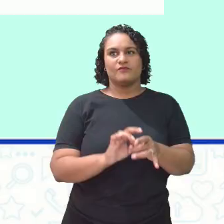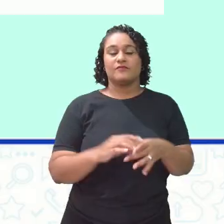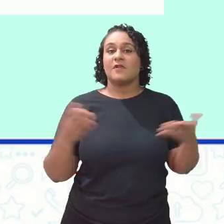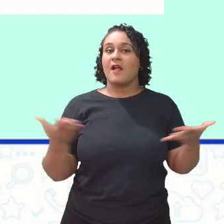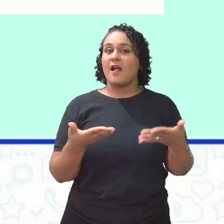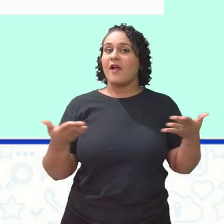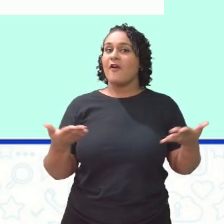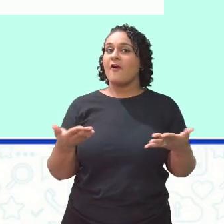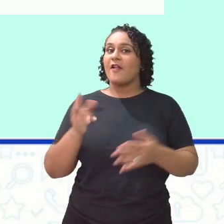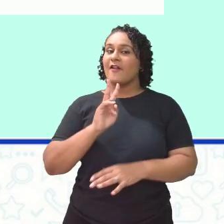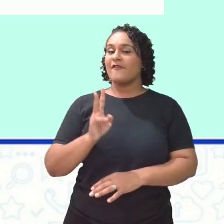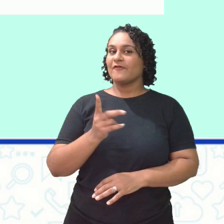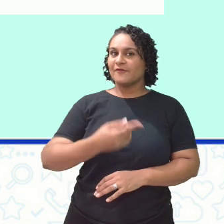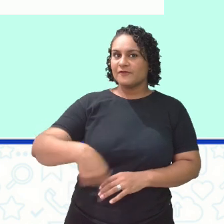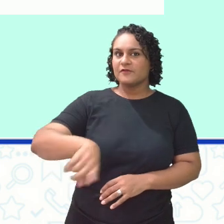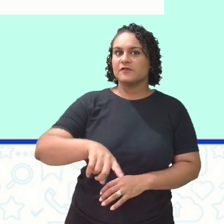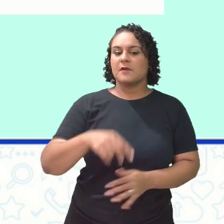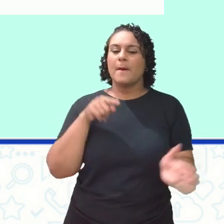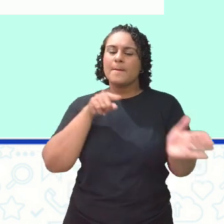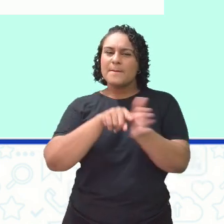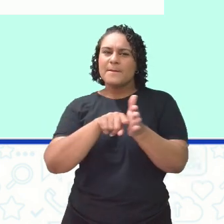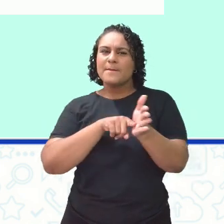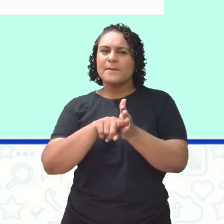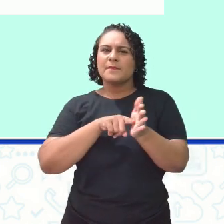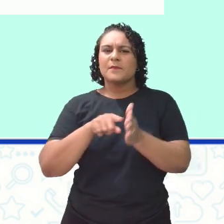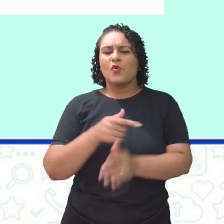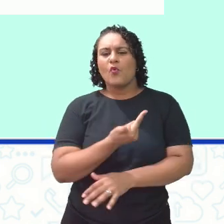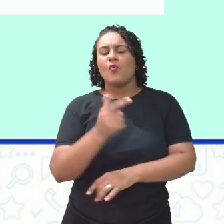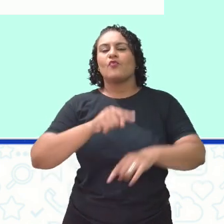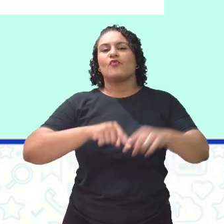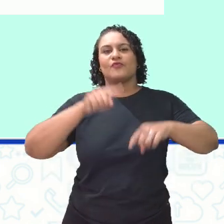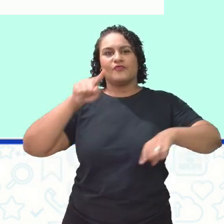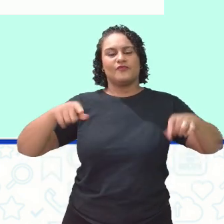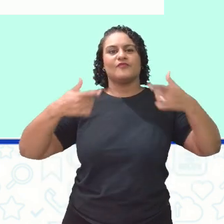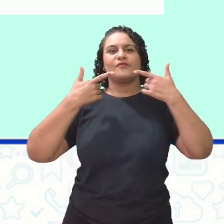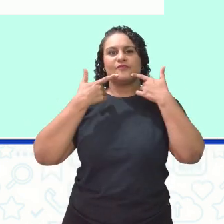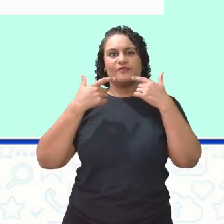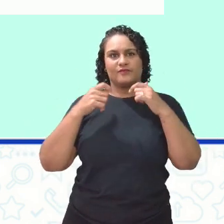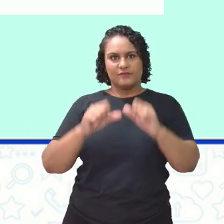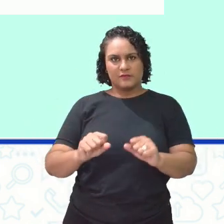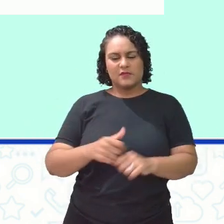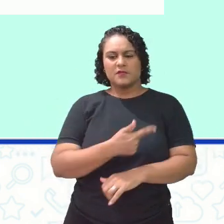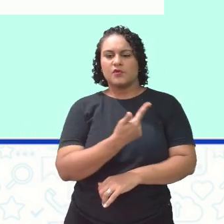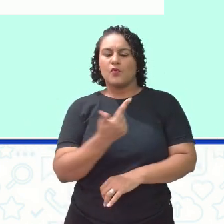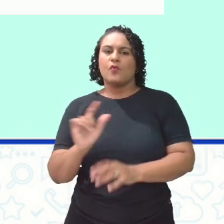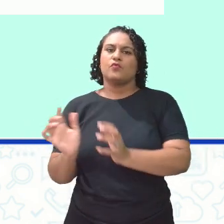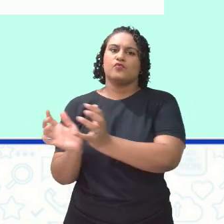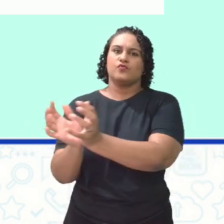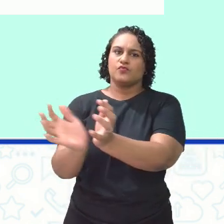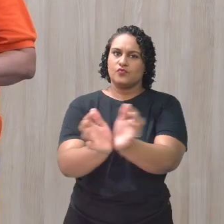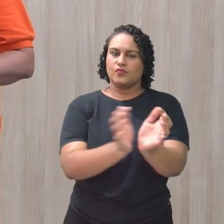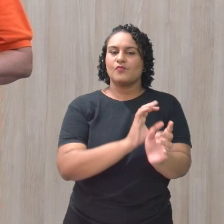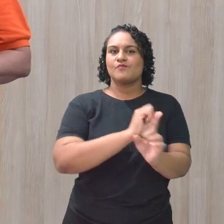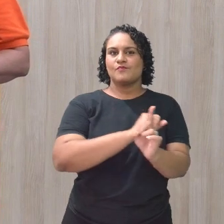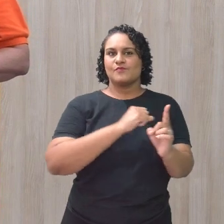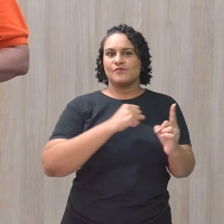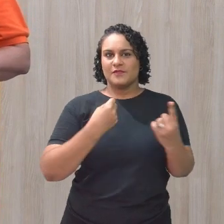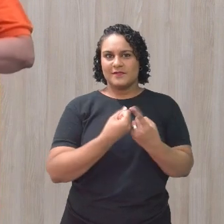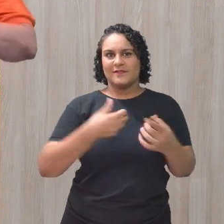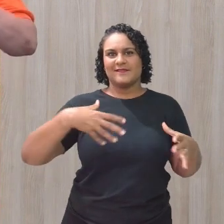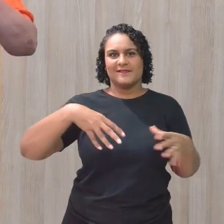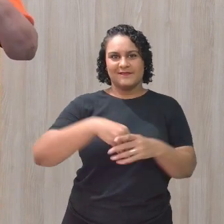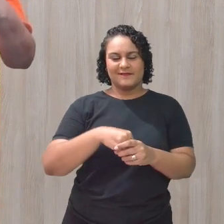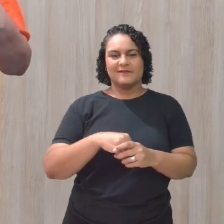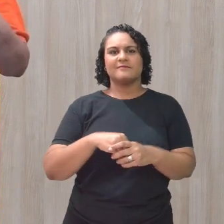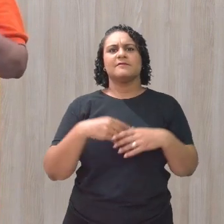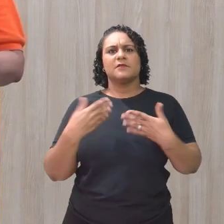agora é a vez de vocês. Pesquisem outras variações linguísticas de outros grupos sociais, tá?